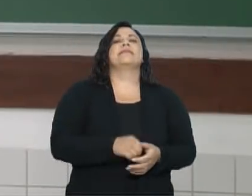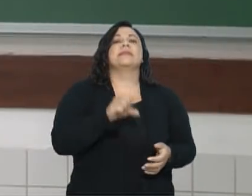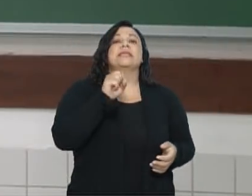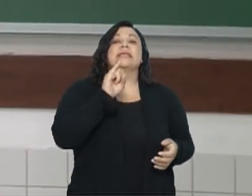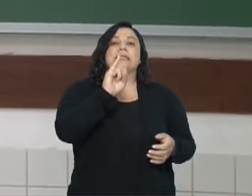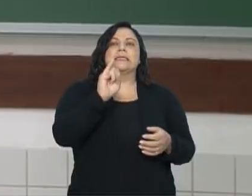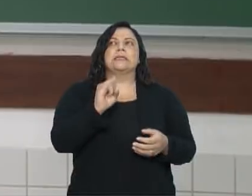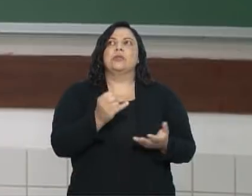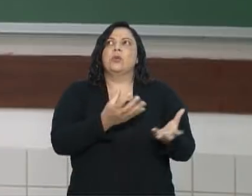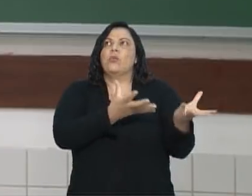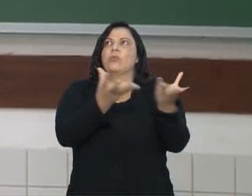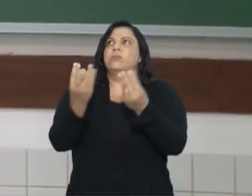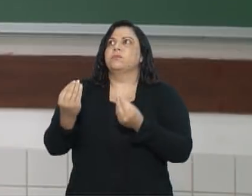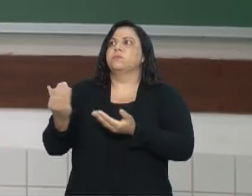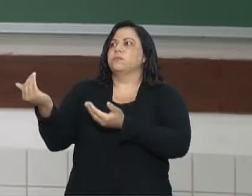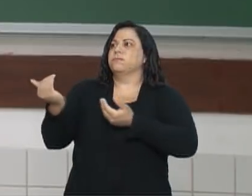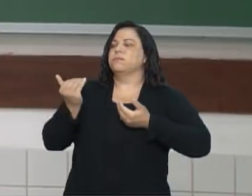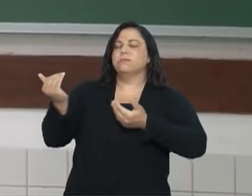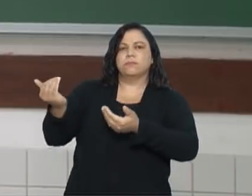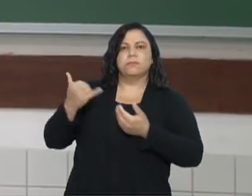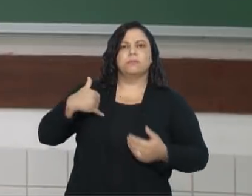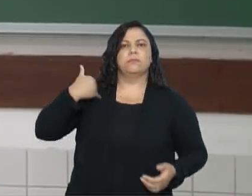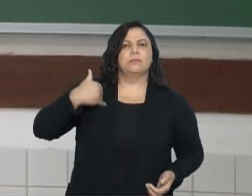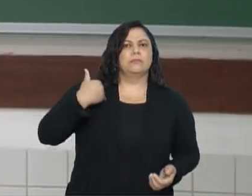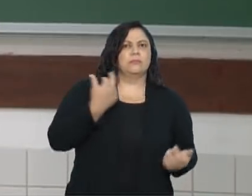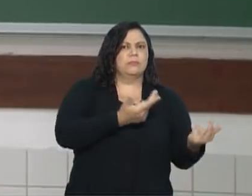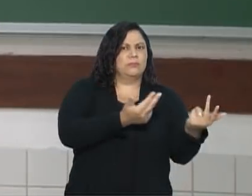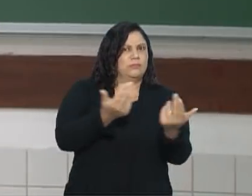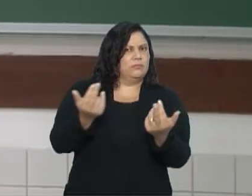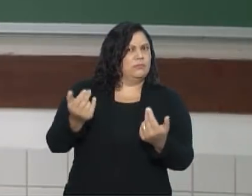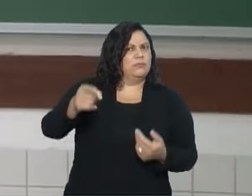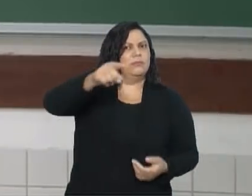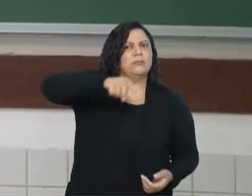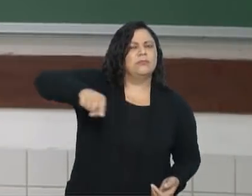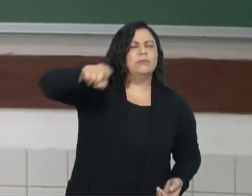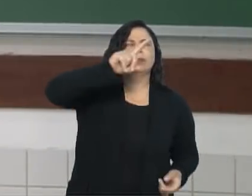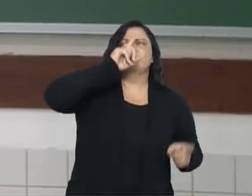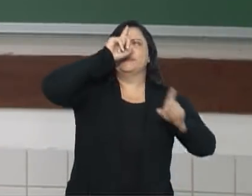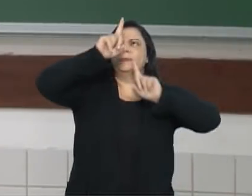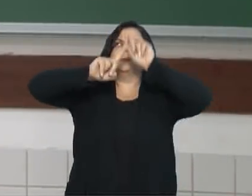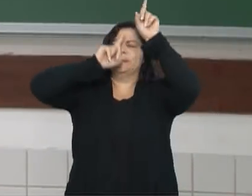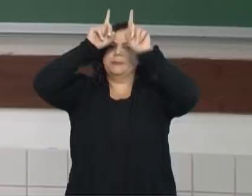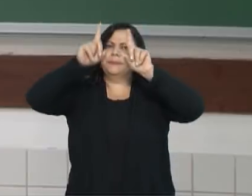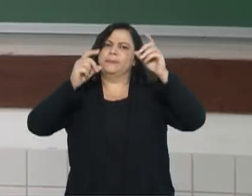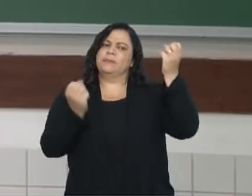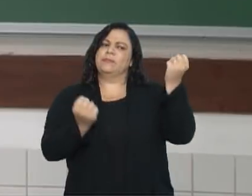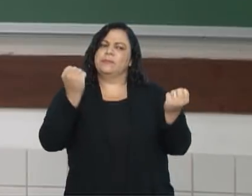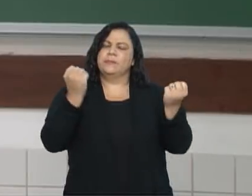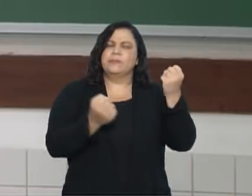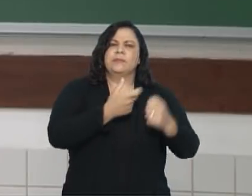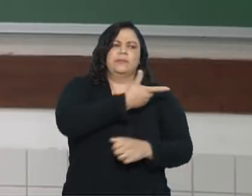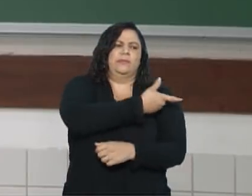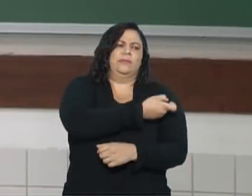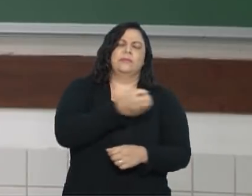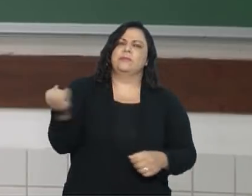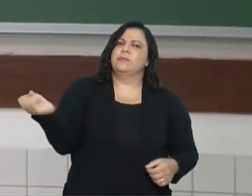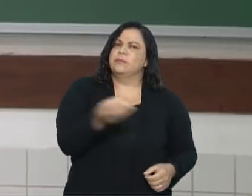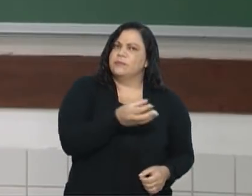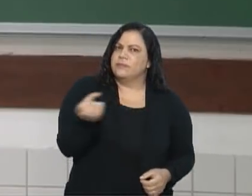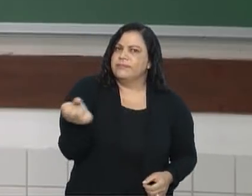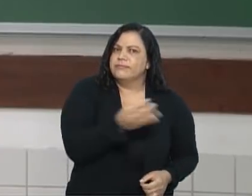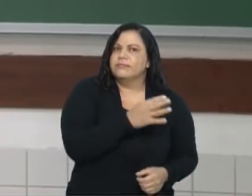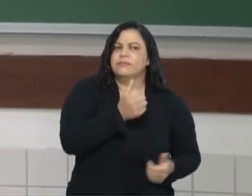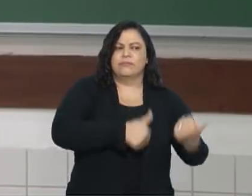de jovens da idade de vocês e digo para eles, olha, inventem um carro novo, invente uma vacina nova, você tem aqui um